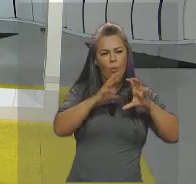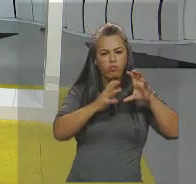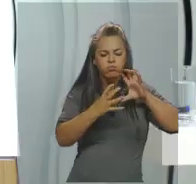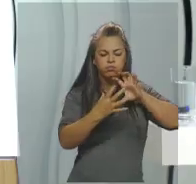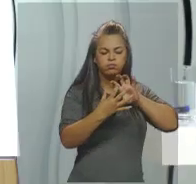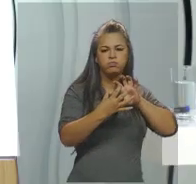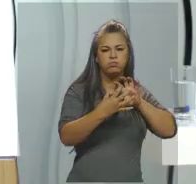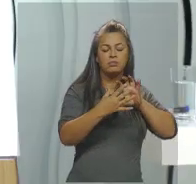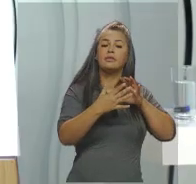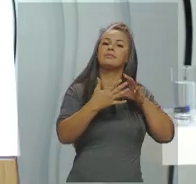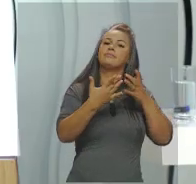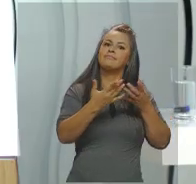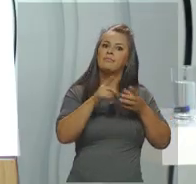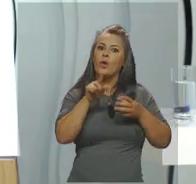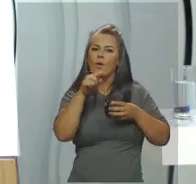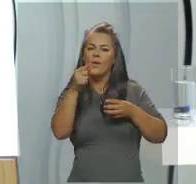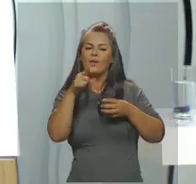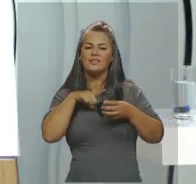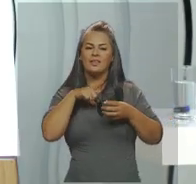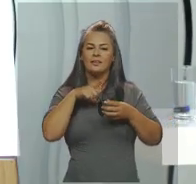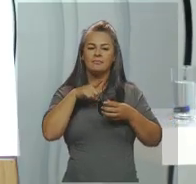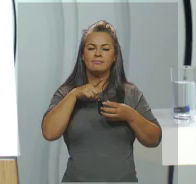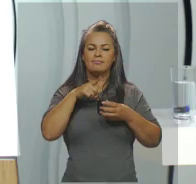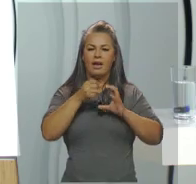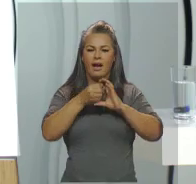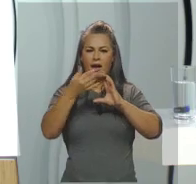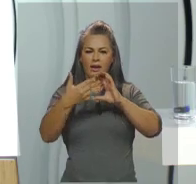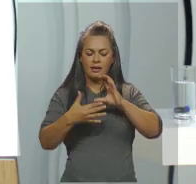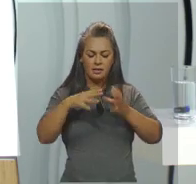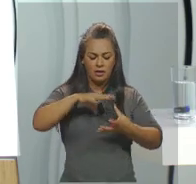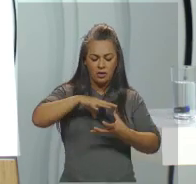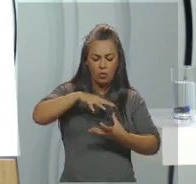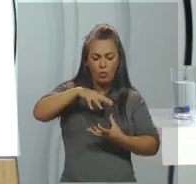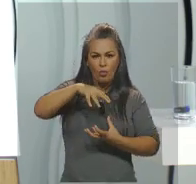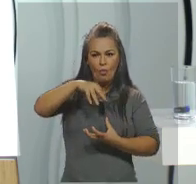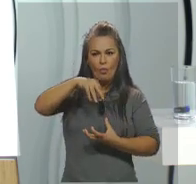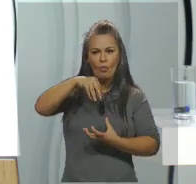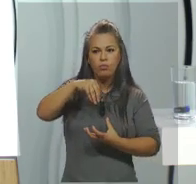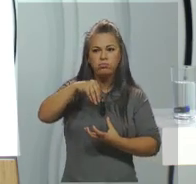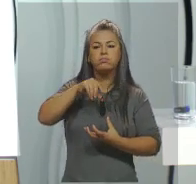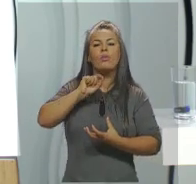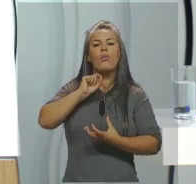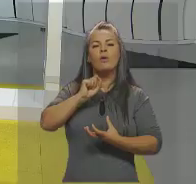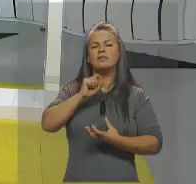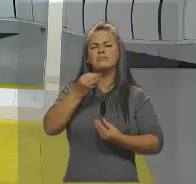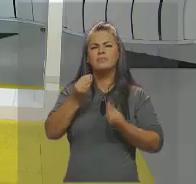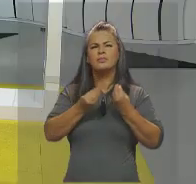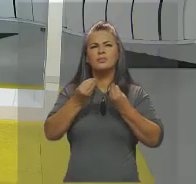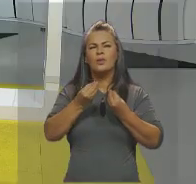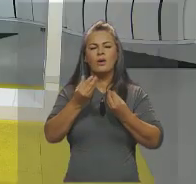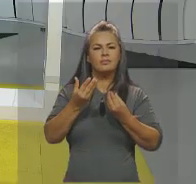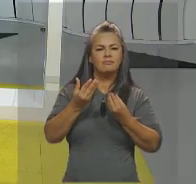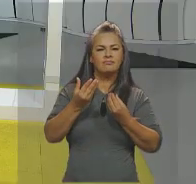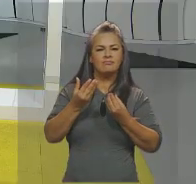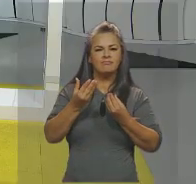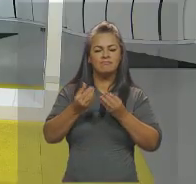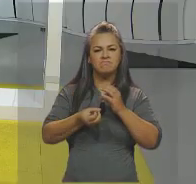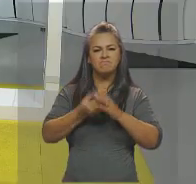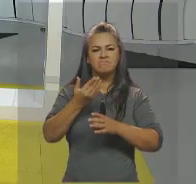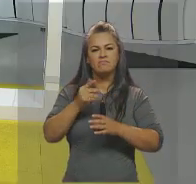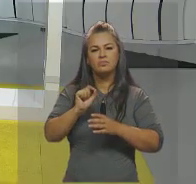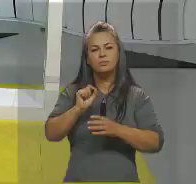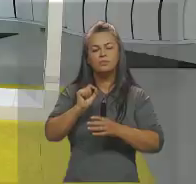alongada? Na forma alongada, o que vai acontecer?